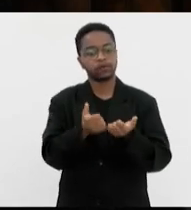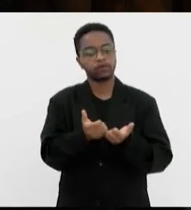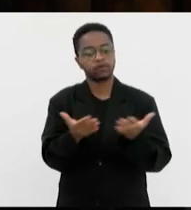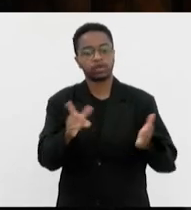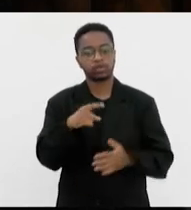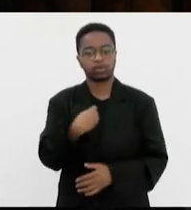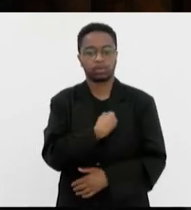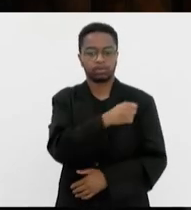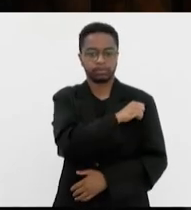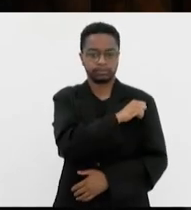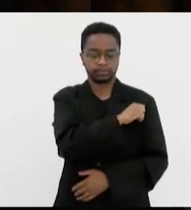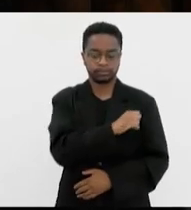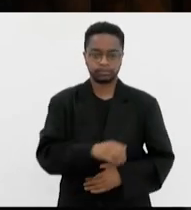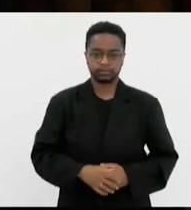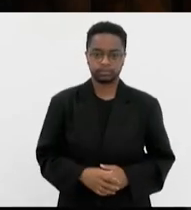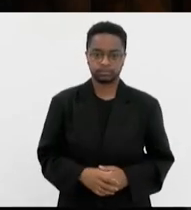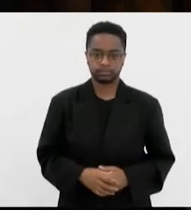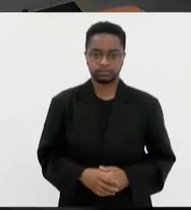os nossos estudantes.